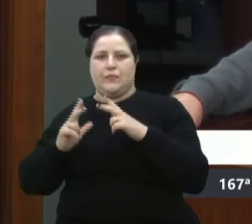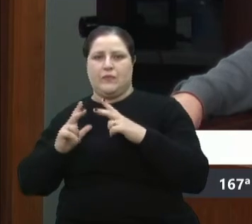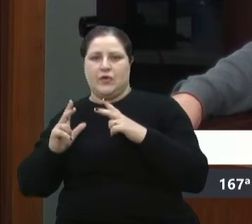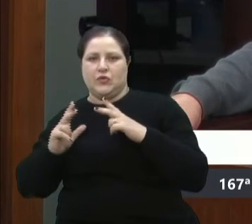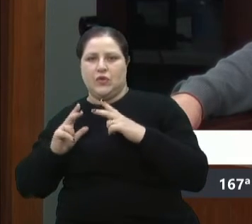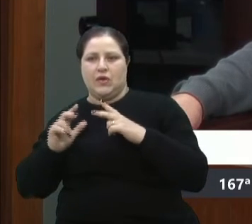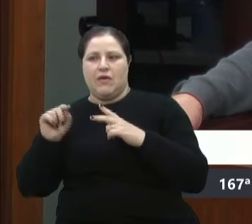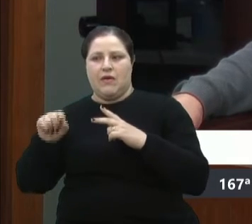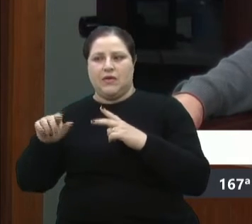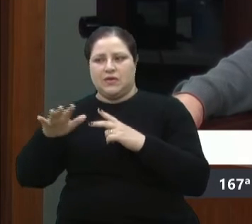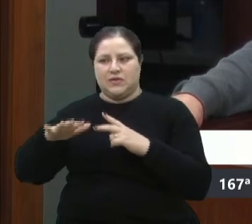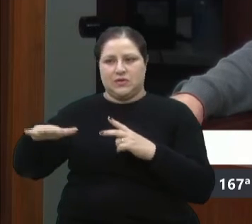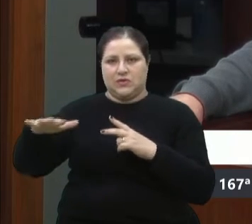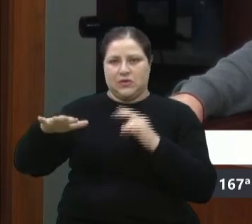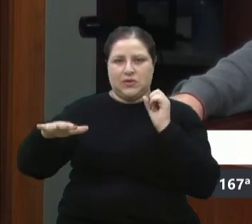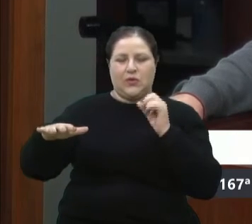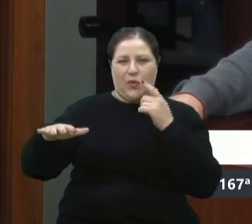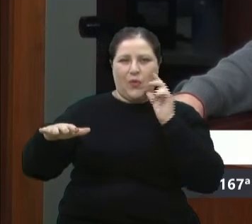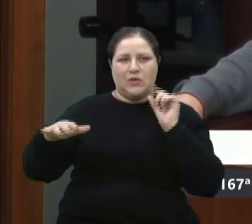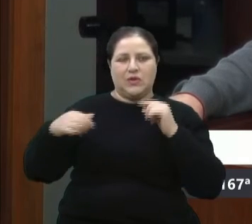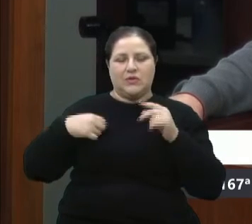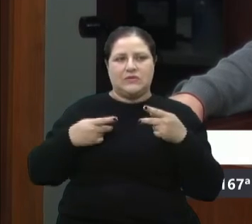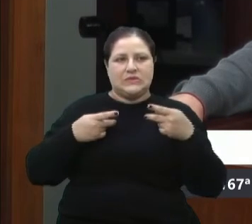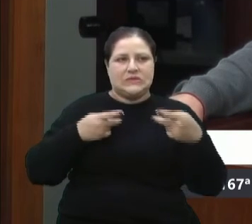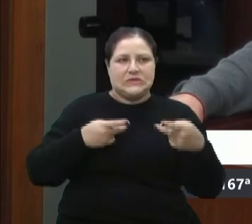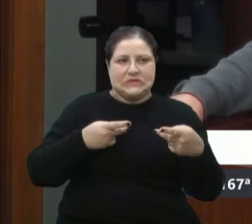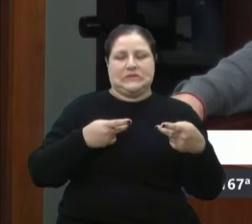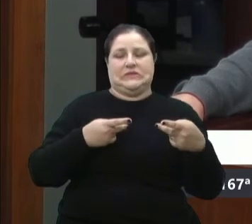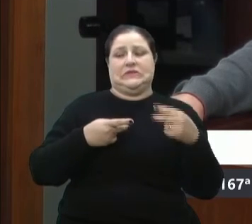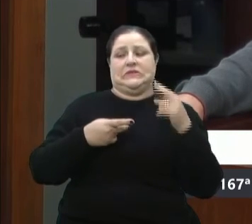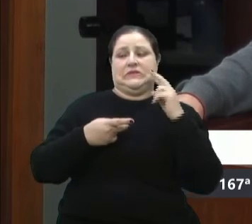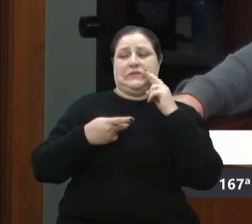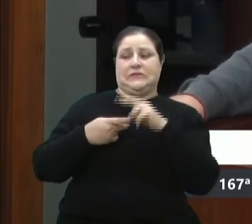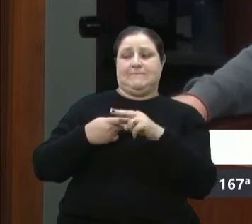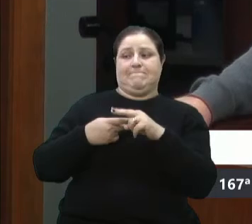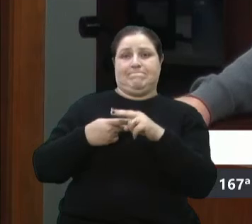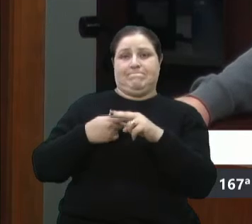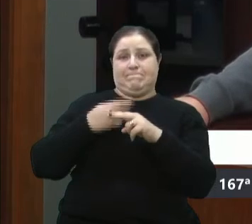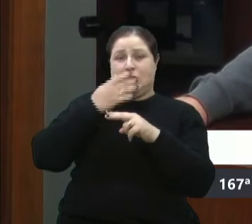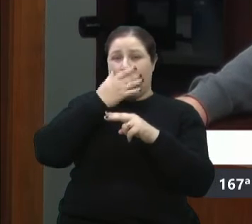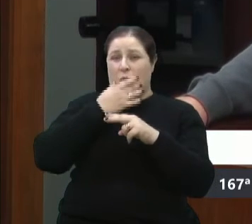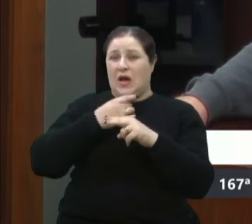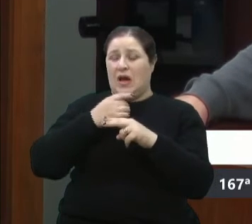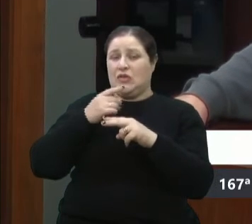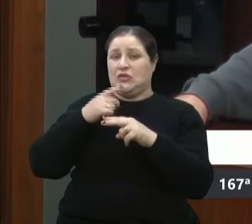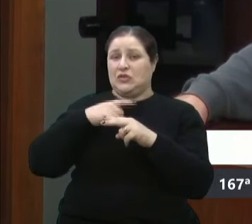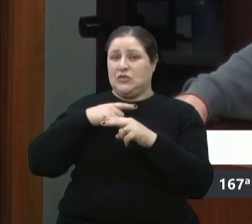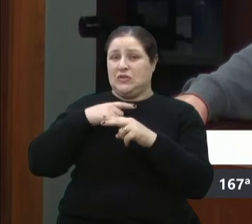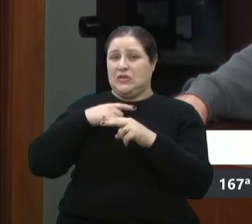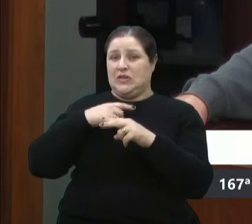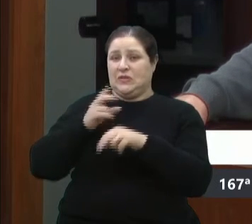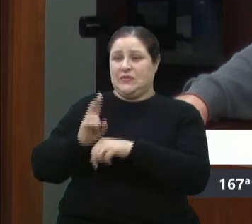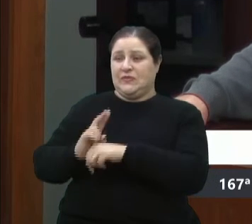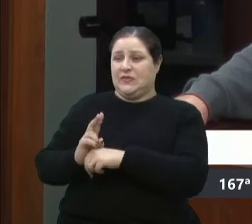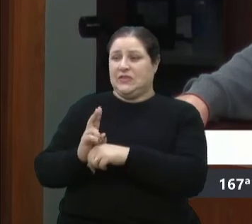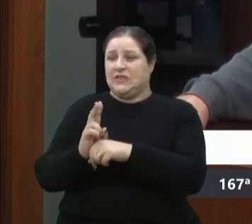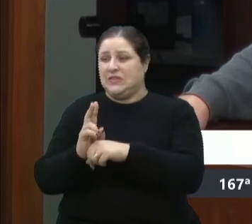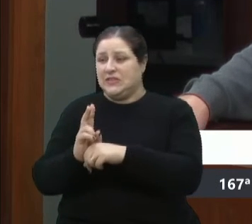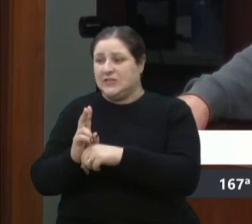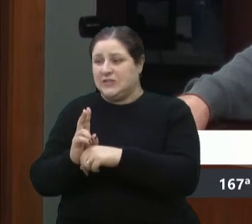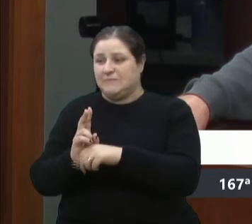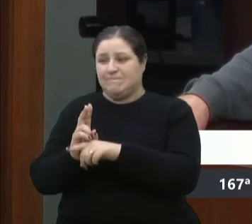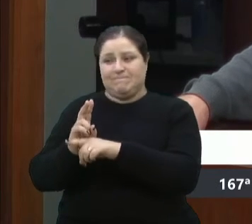naquela situação que vi a UBS ontem, eu acredito que seria interditado, em virtude da situação de goteiras,